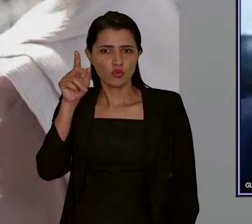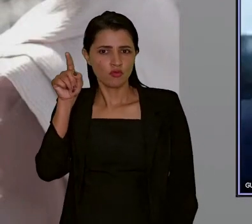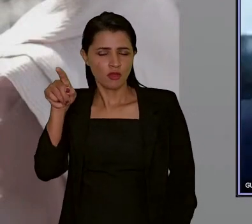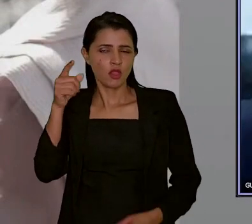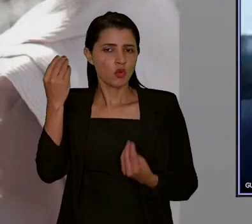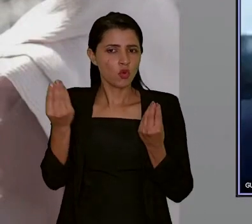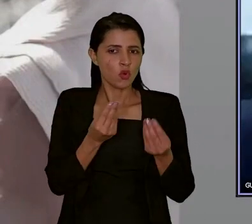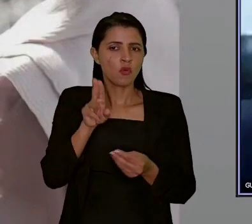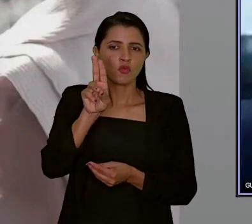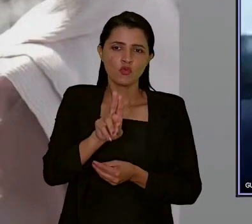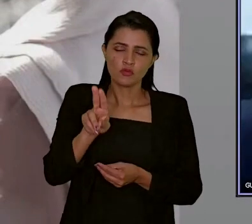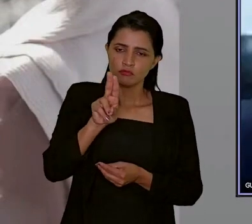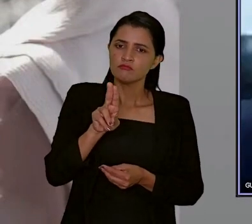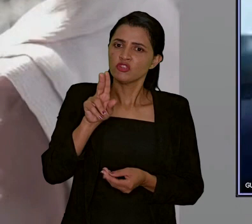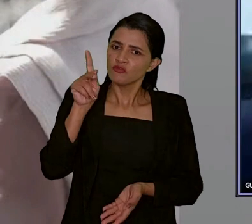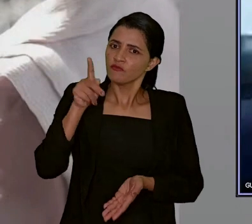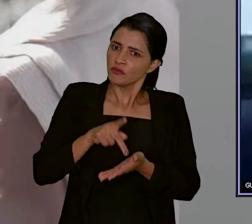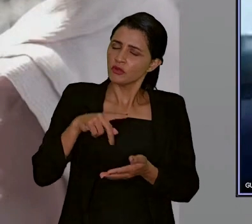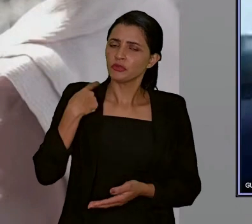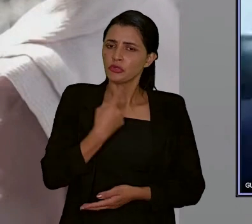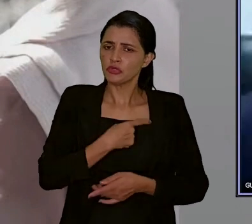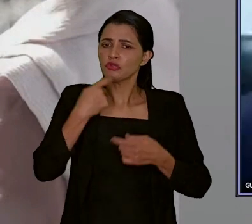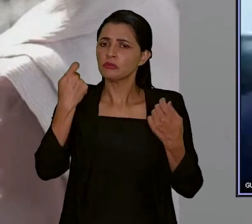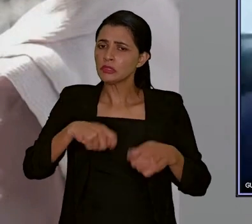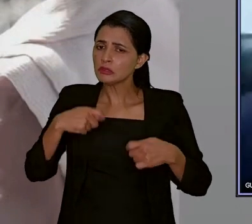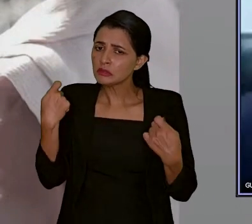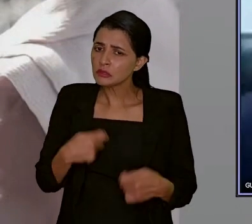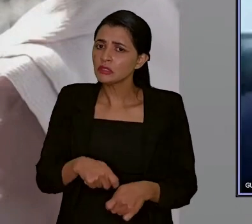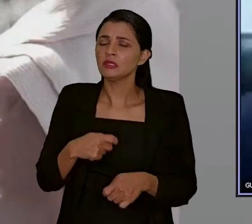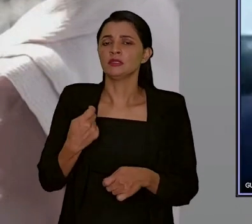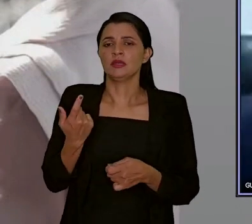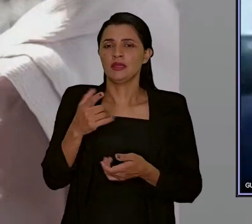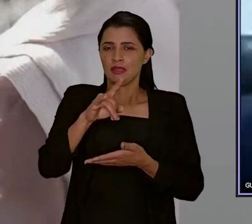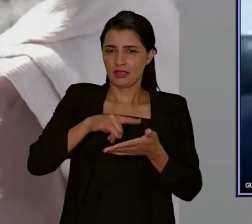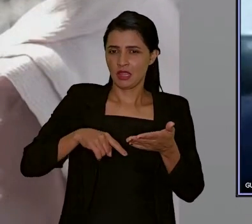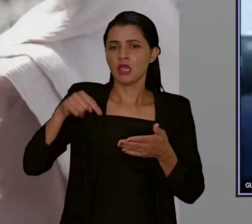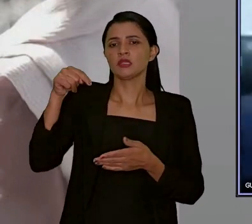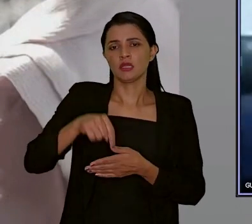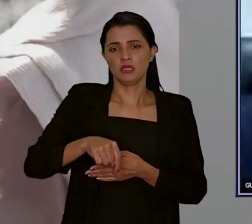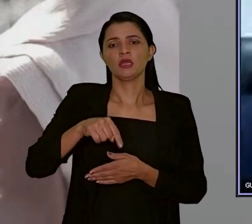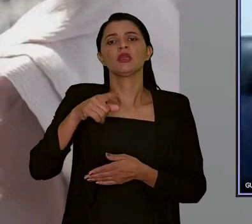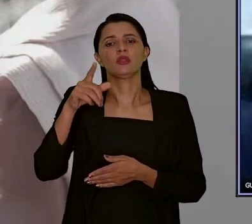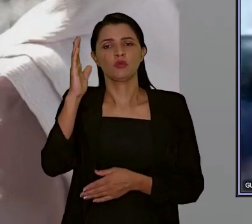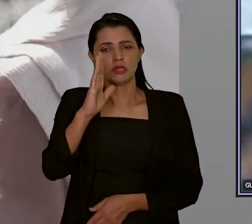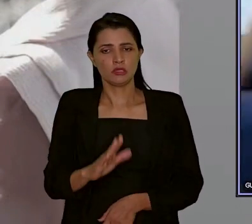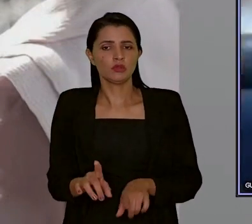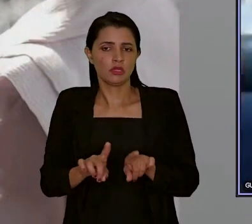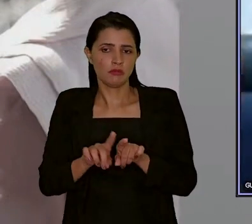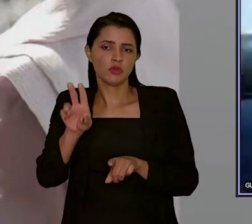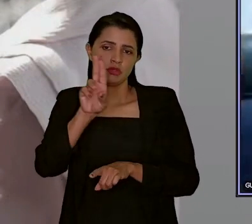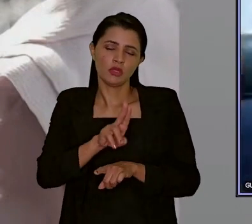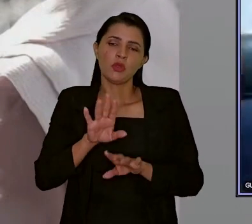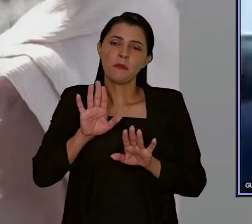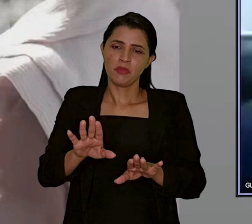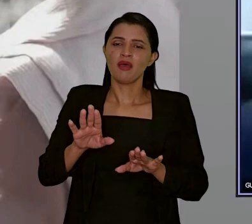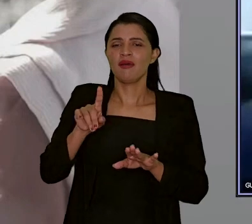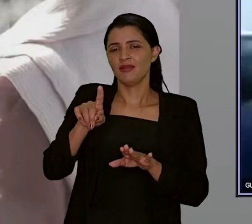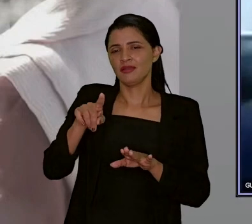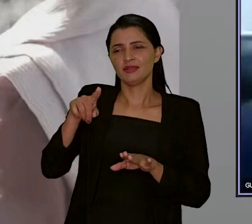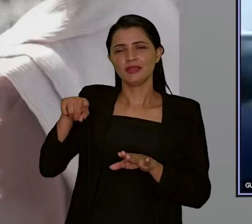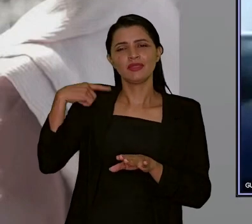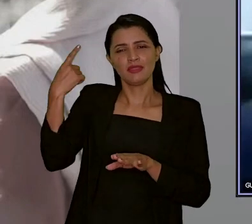como de fato nós precisamos dessa convenção também aqui no Brasil. Mas isso será objeto aí de